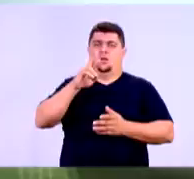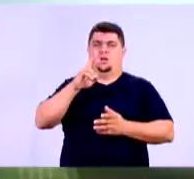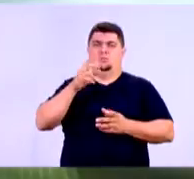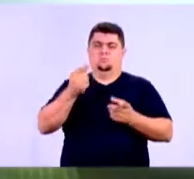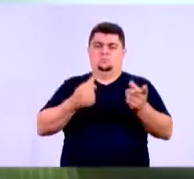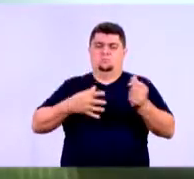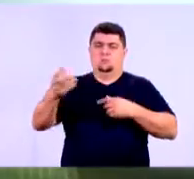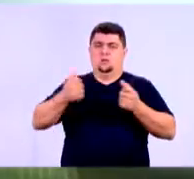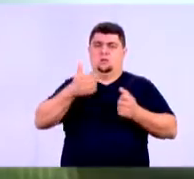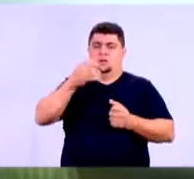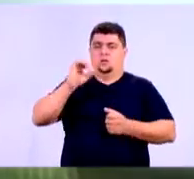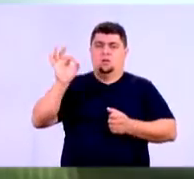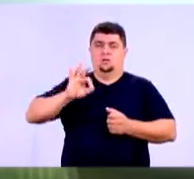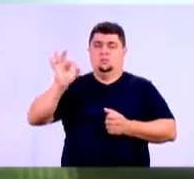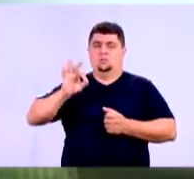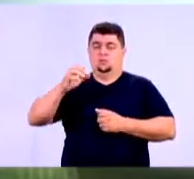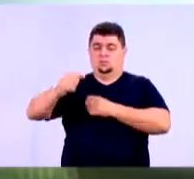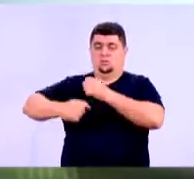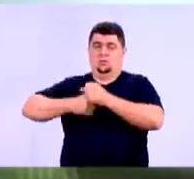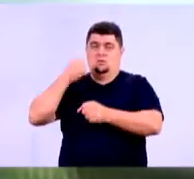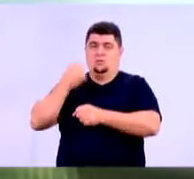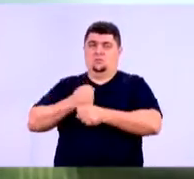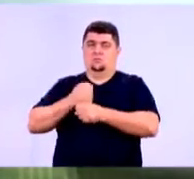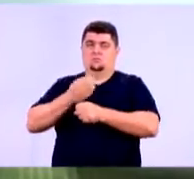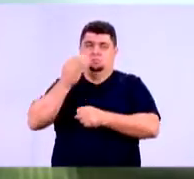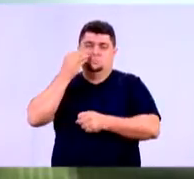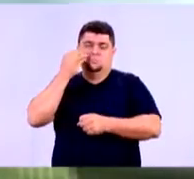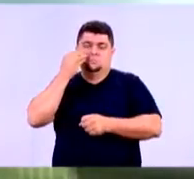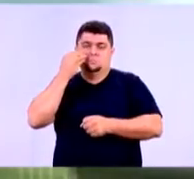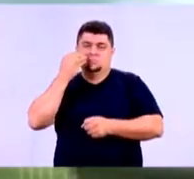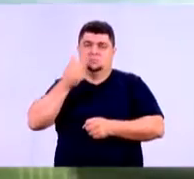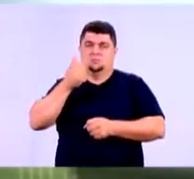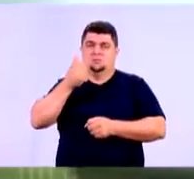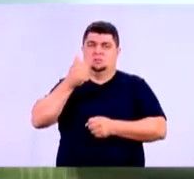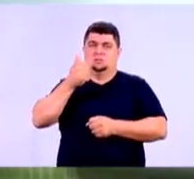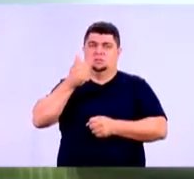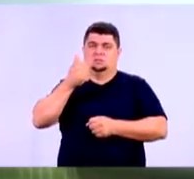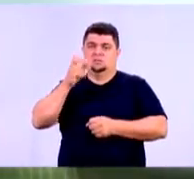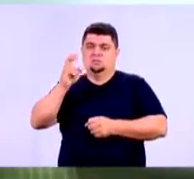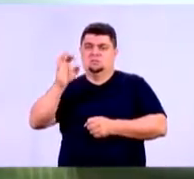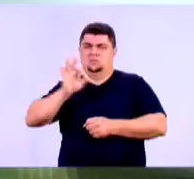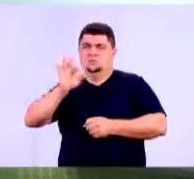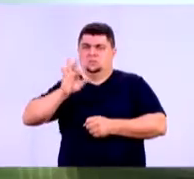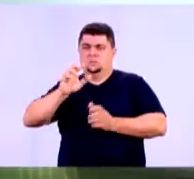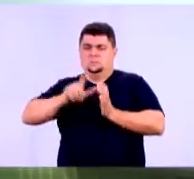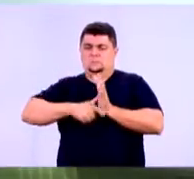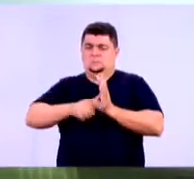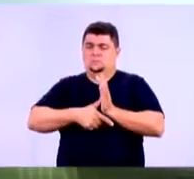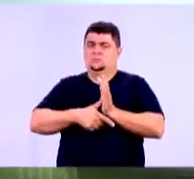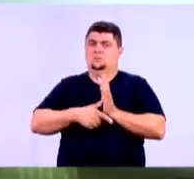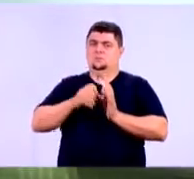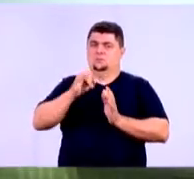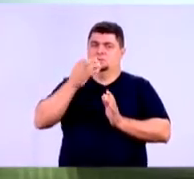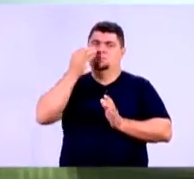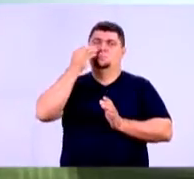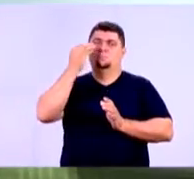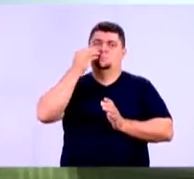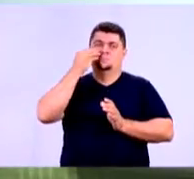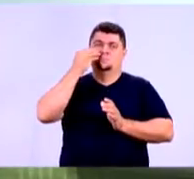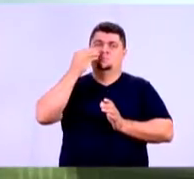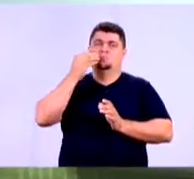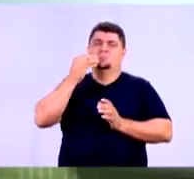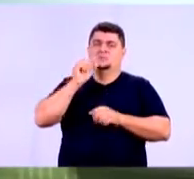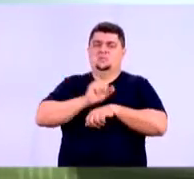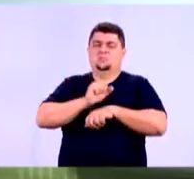empresa era de 10% ao ano. Vamos comparar esse 10% de rendimento com 15% de inadimplência? Se você tem um rendimento esperado